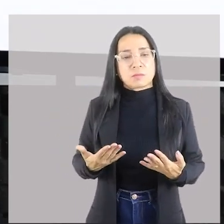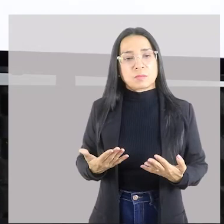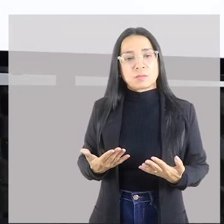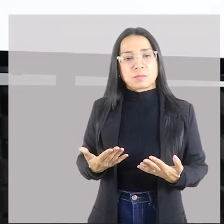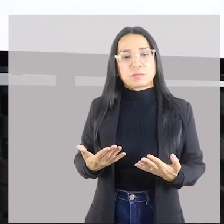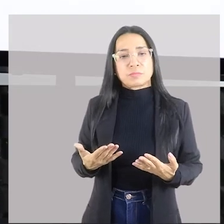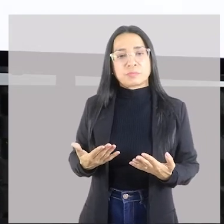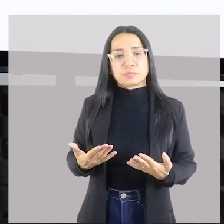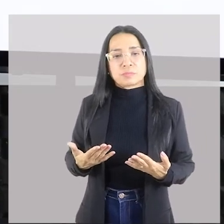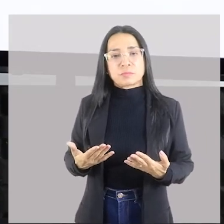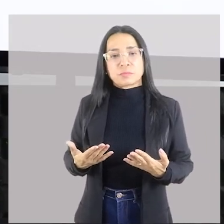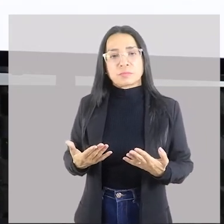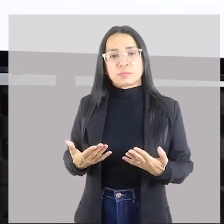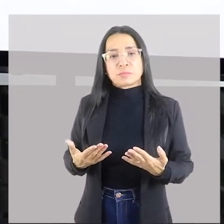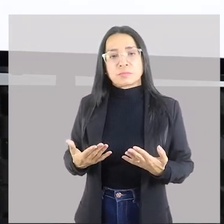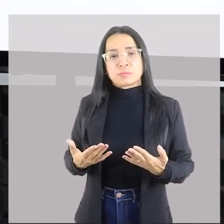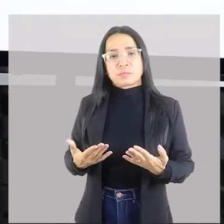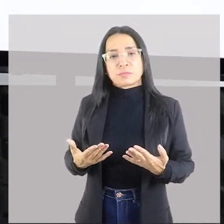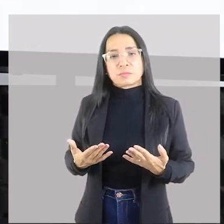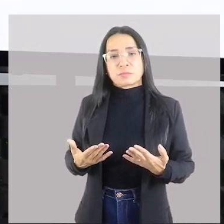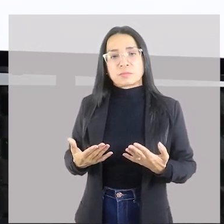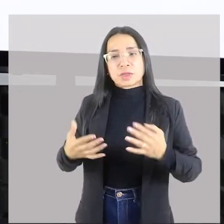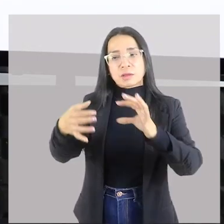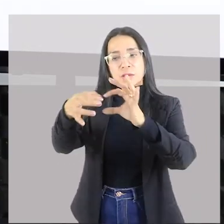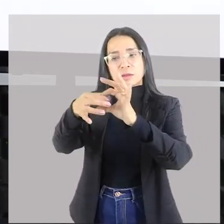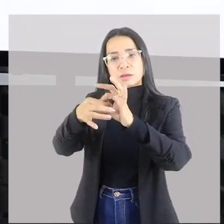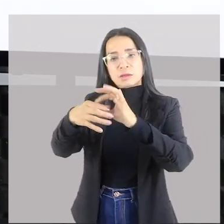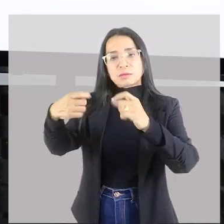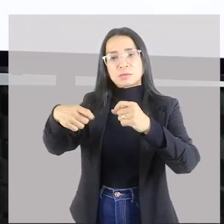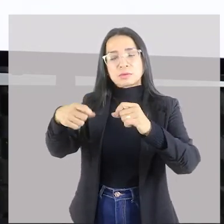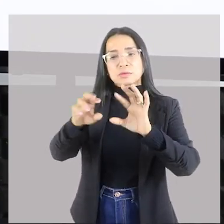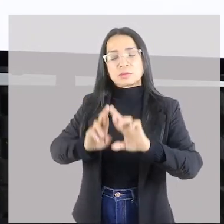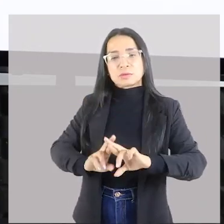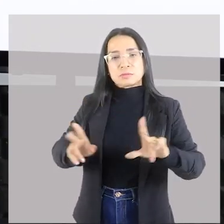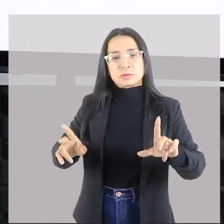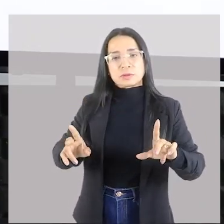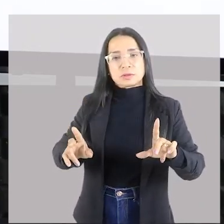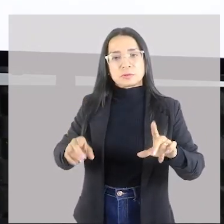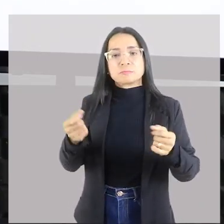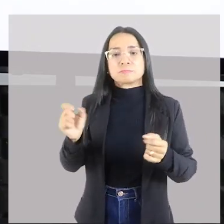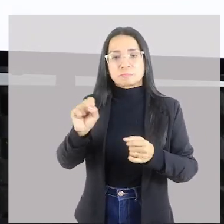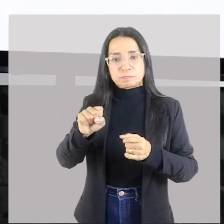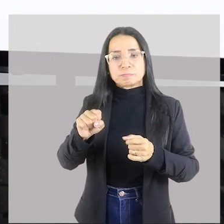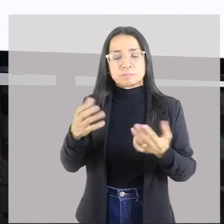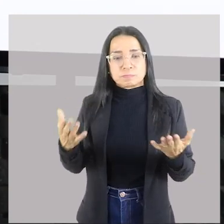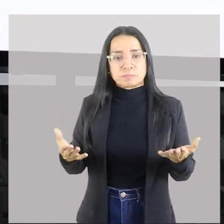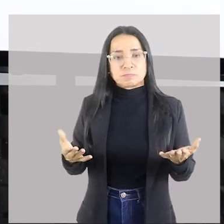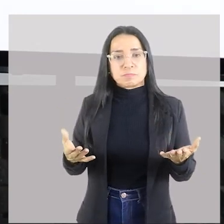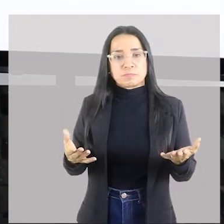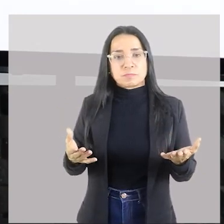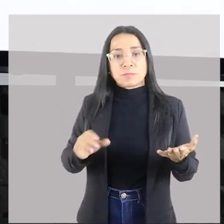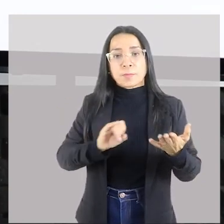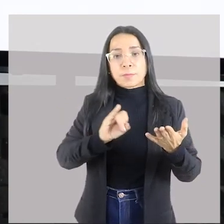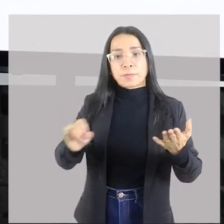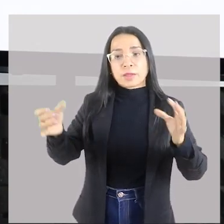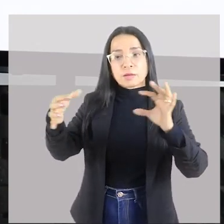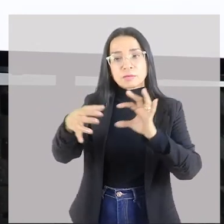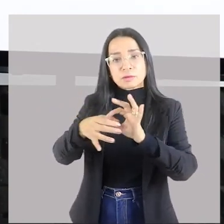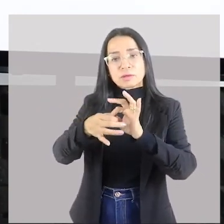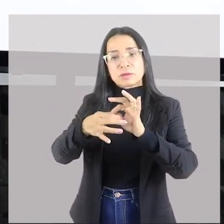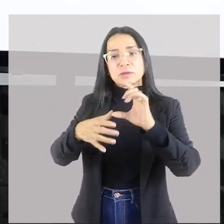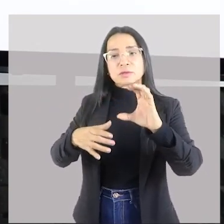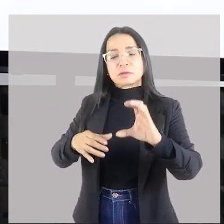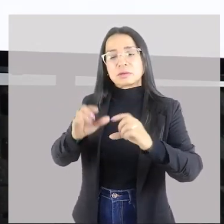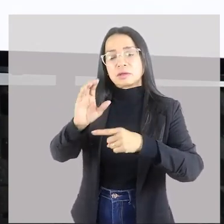Esse carbono, esses ligantes têm que ser diferentes. São. Mas, se os ligantes desse carbono